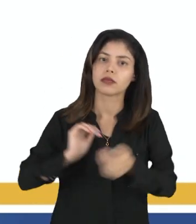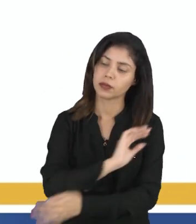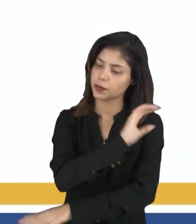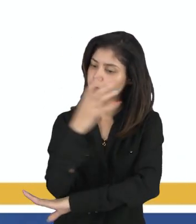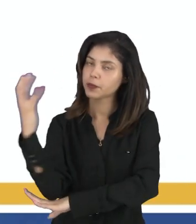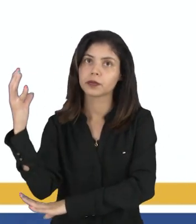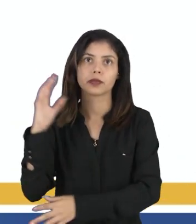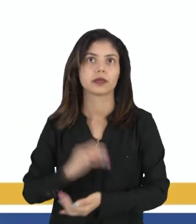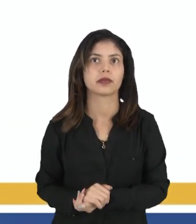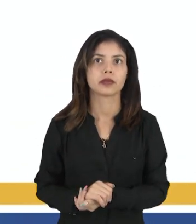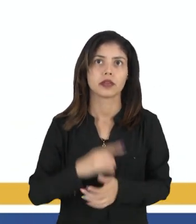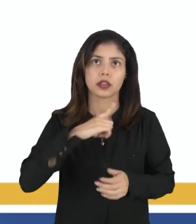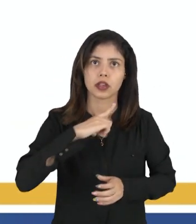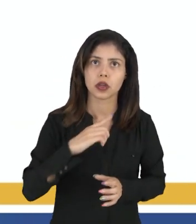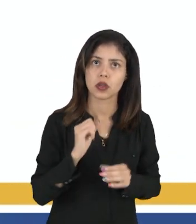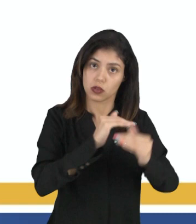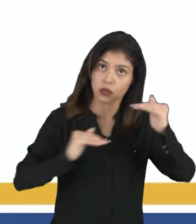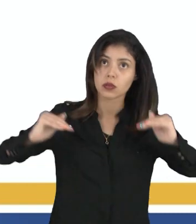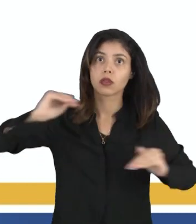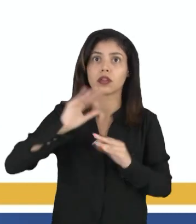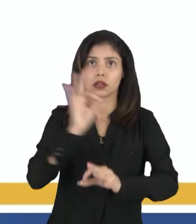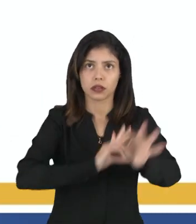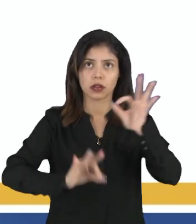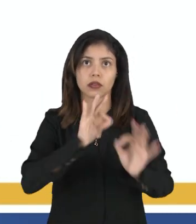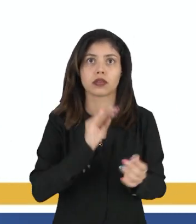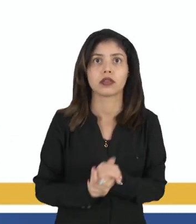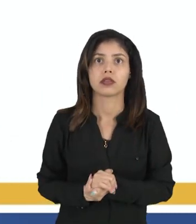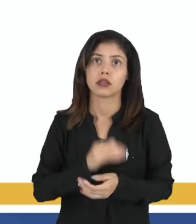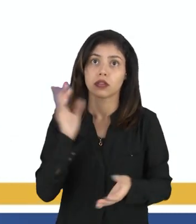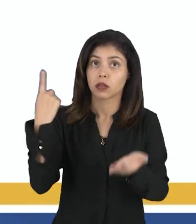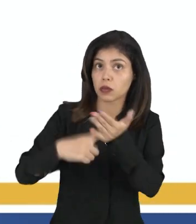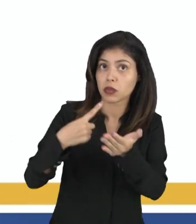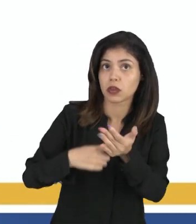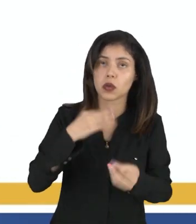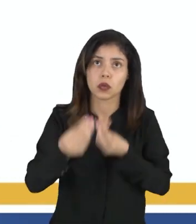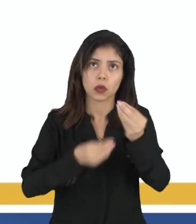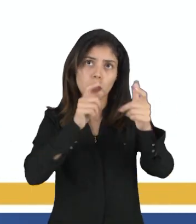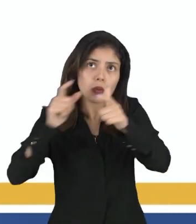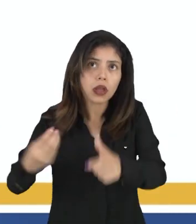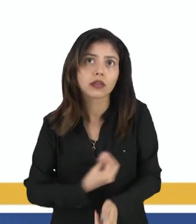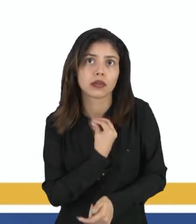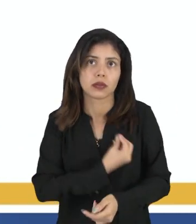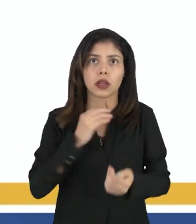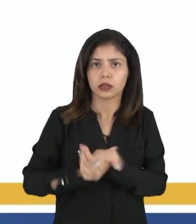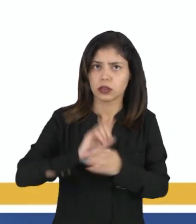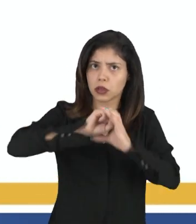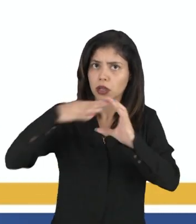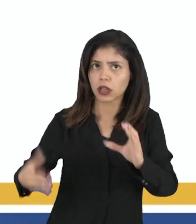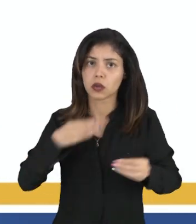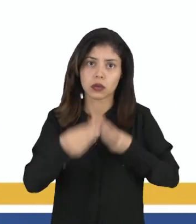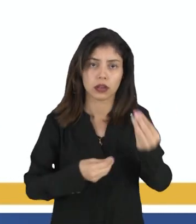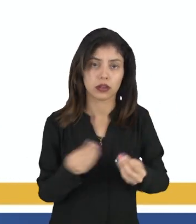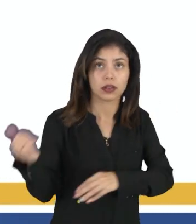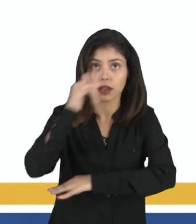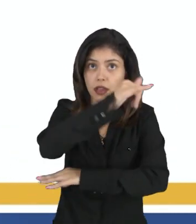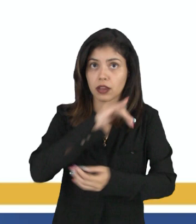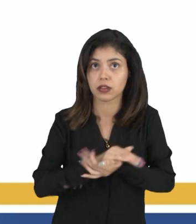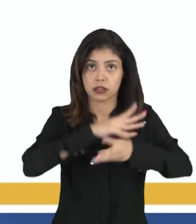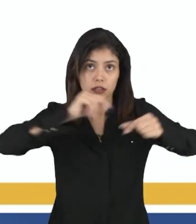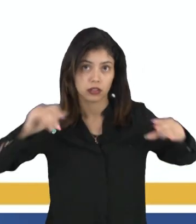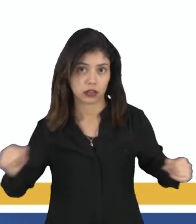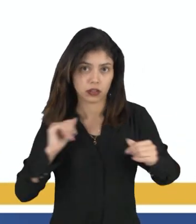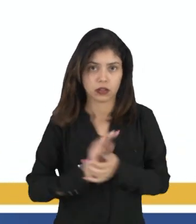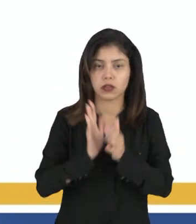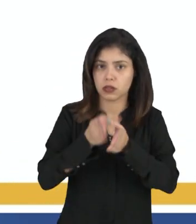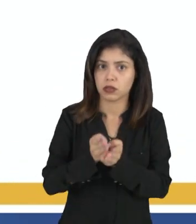animais e plantas, que teriam subgrupos organizados de acordo com o ambiente que viviam, sendo caracterizados como aéreos,